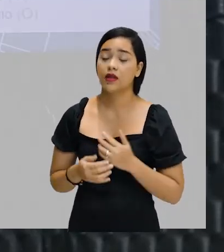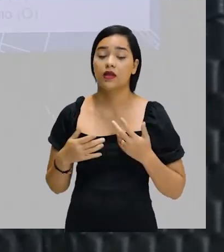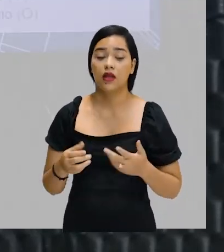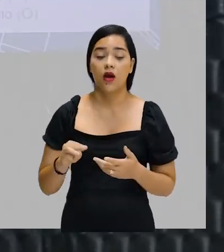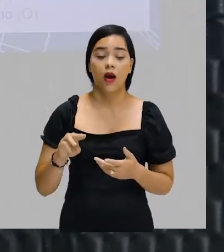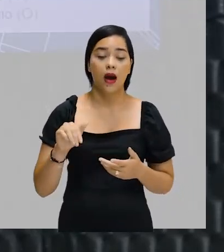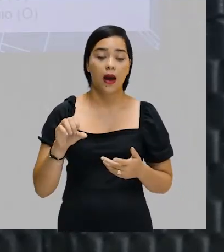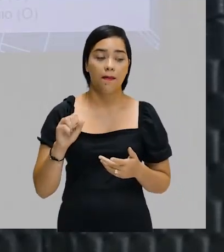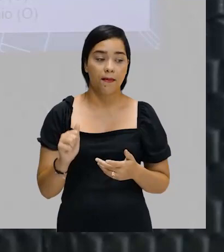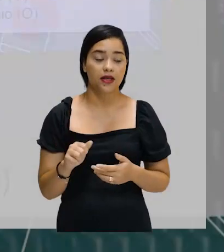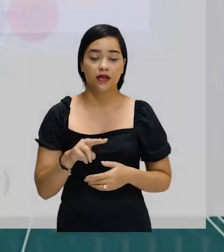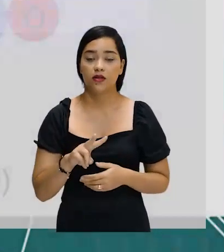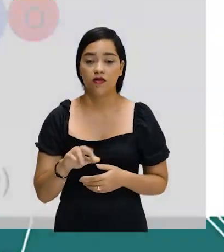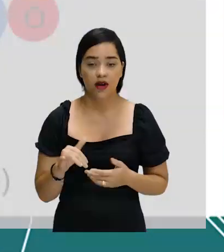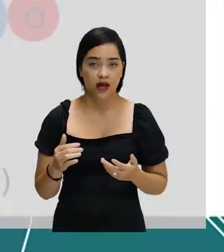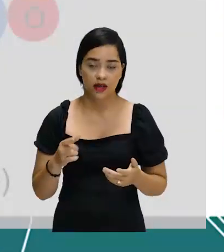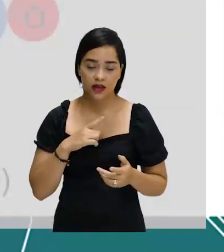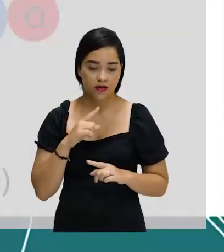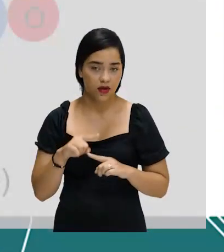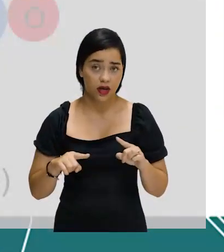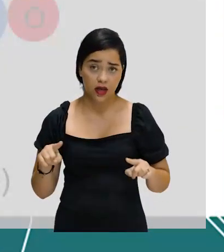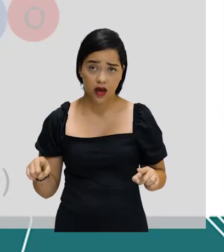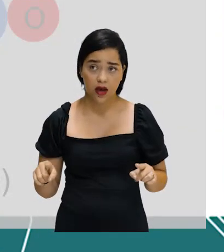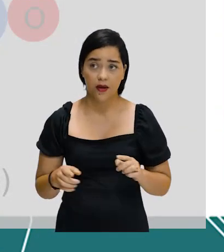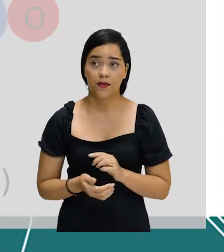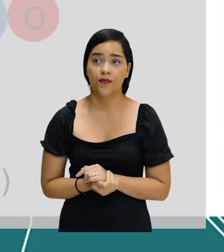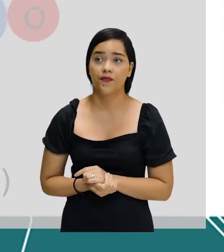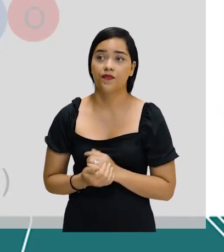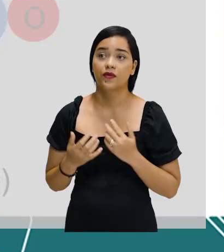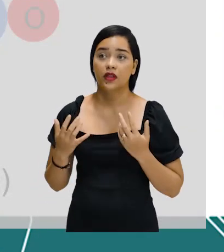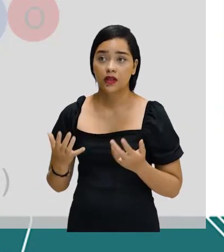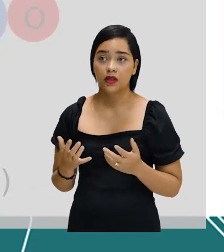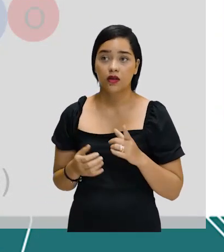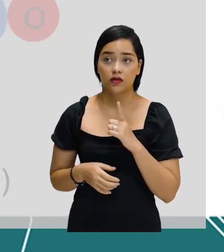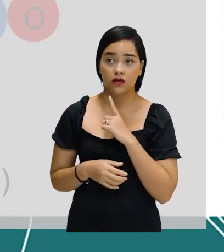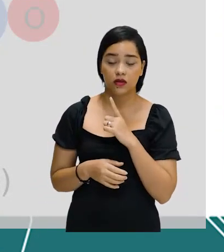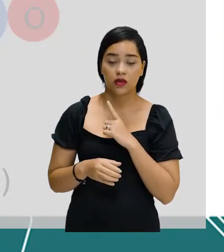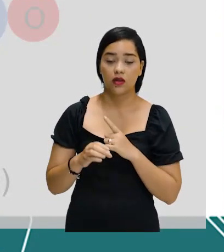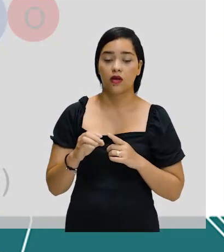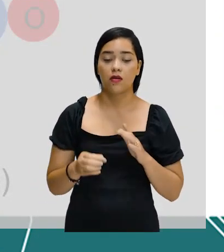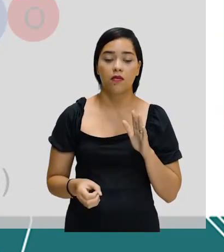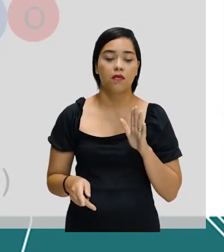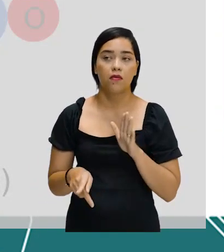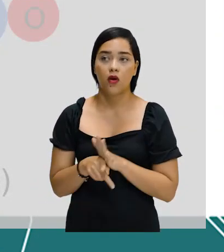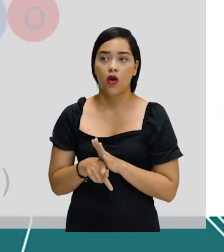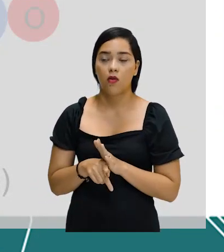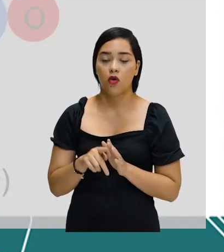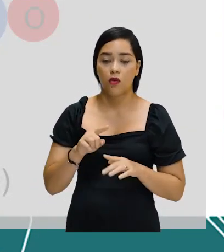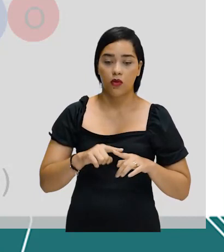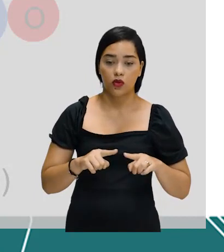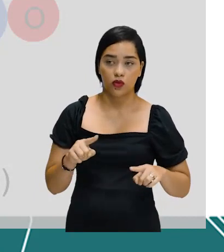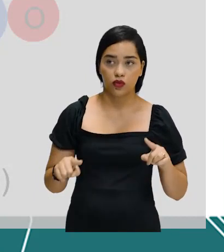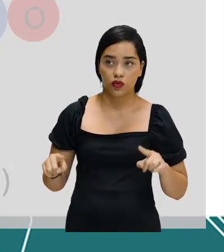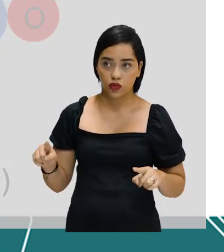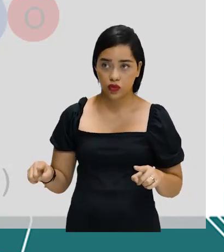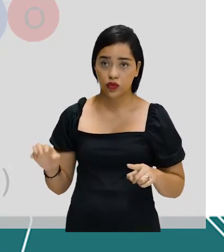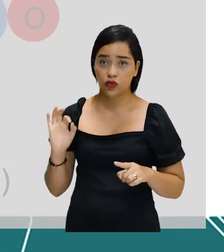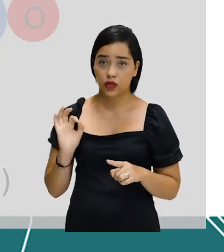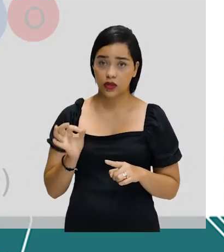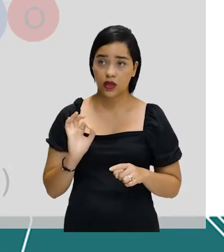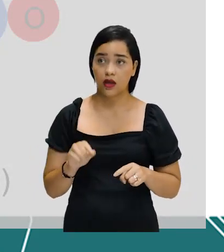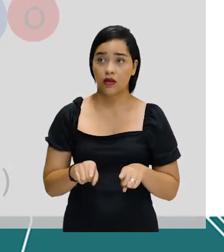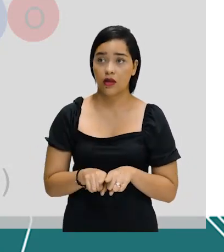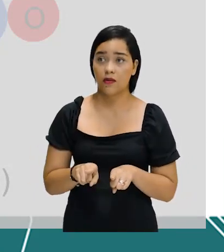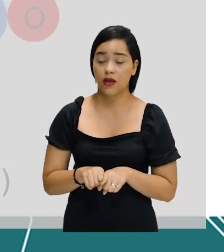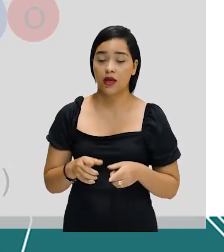a massa não vai variar. Então, reagentes originam produtos, ok?